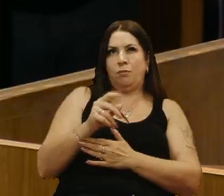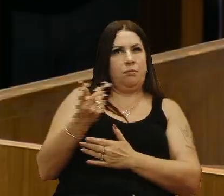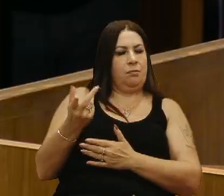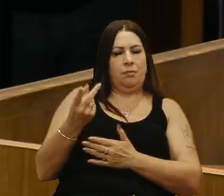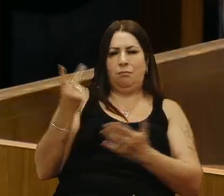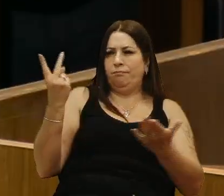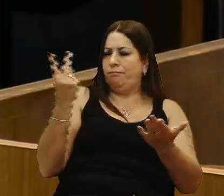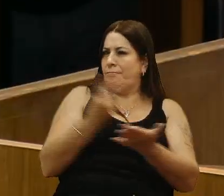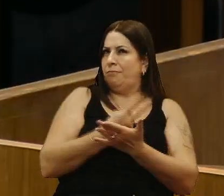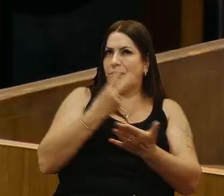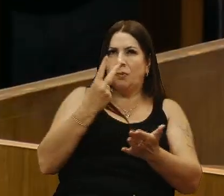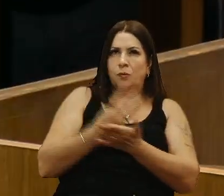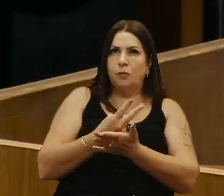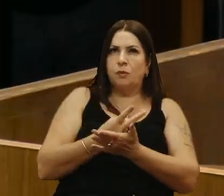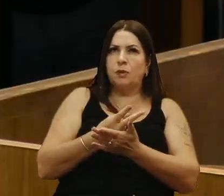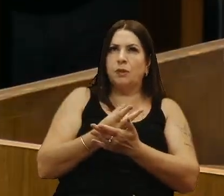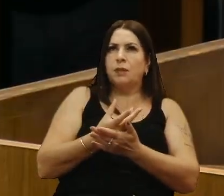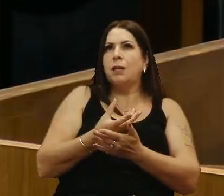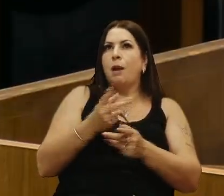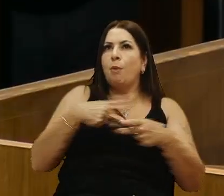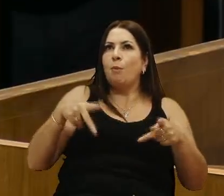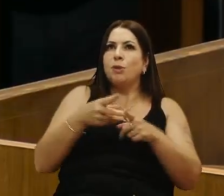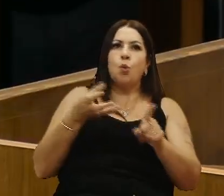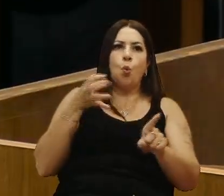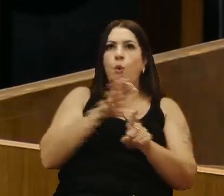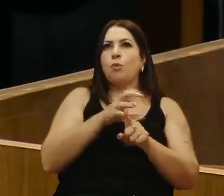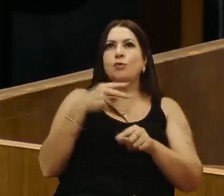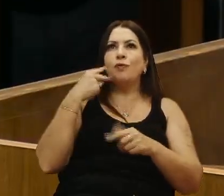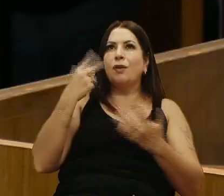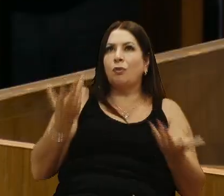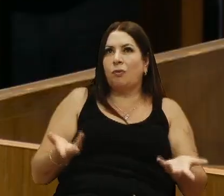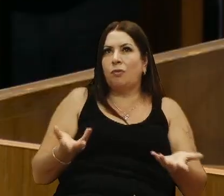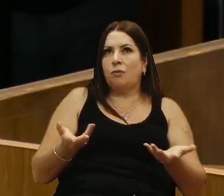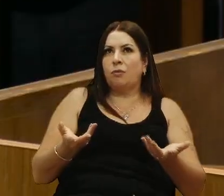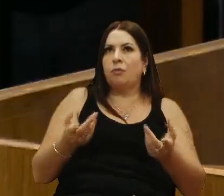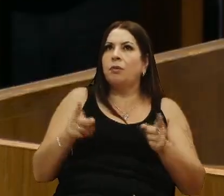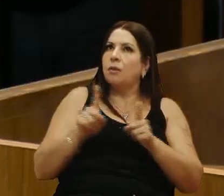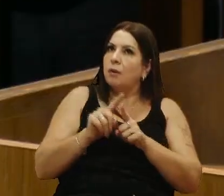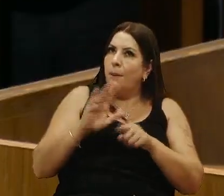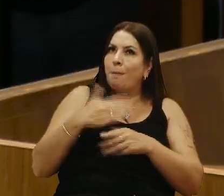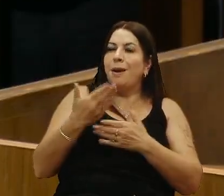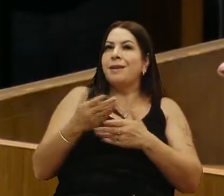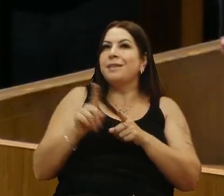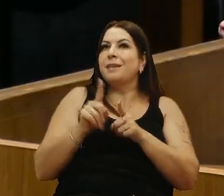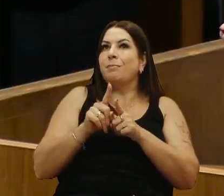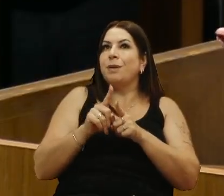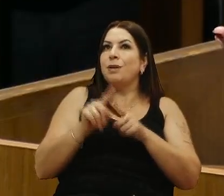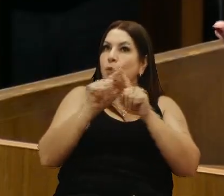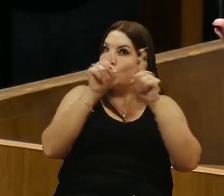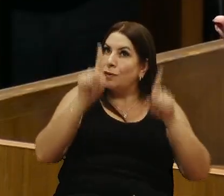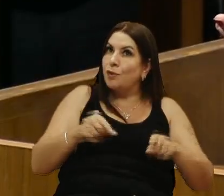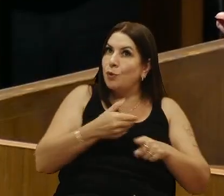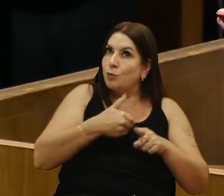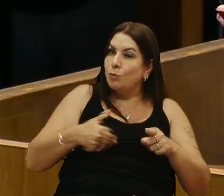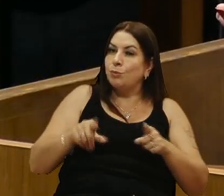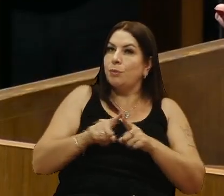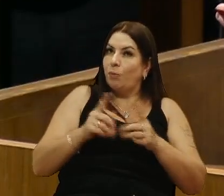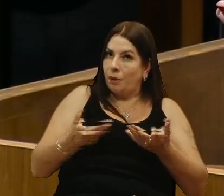completamente errado e coloca a população contra os vereadores, mas muito mais que isso, contra os servidores